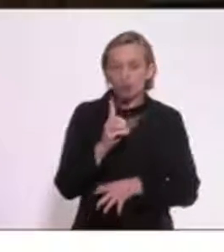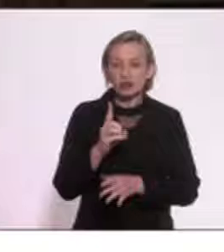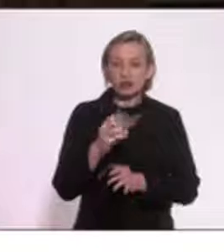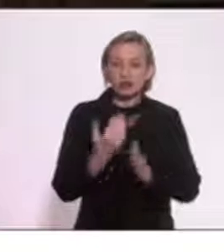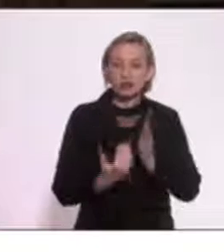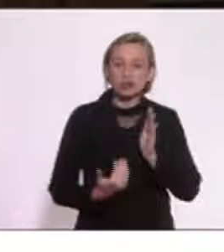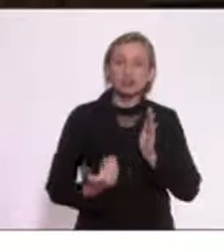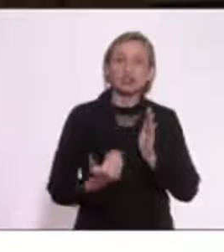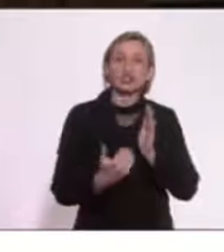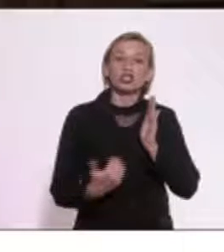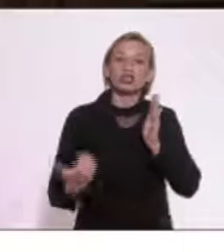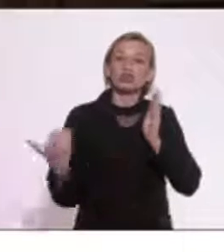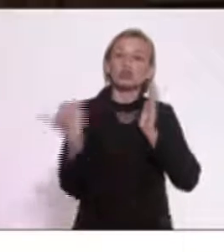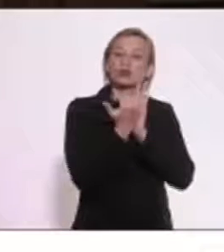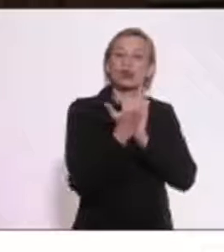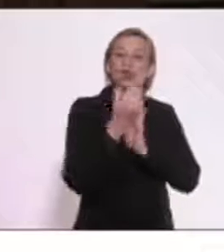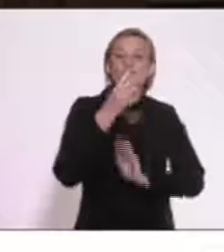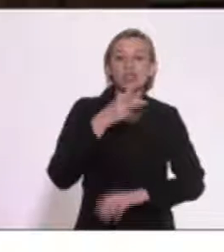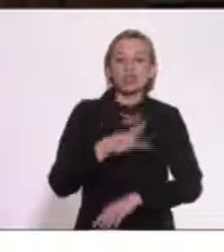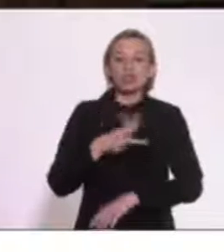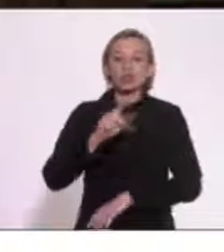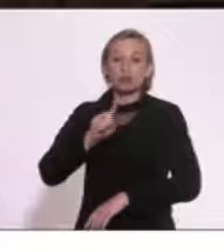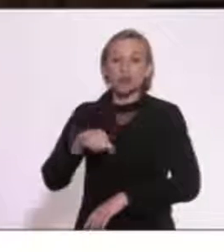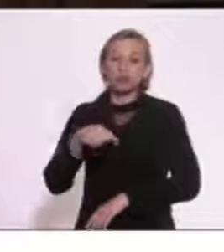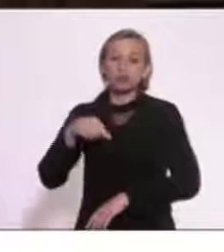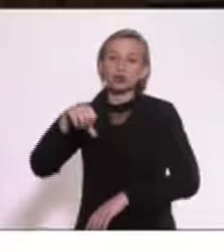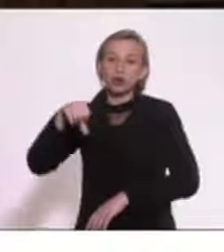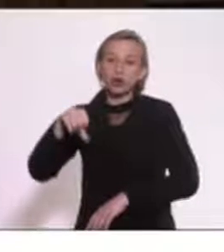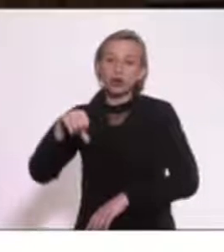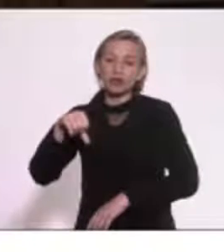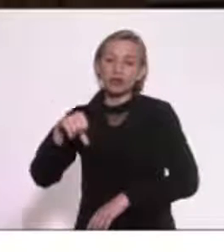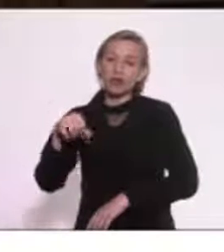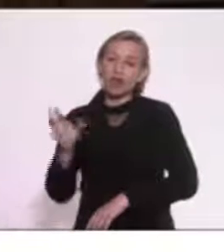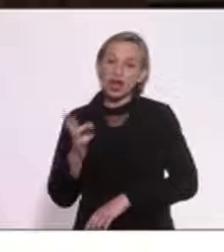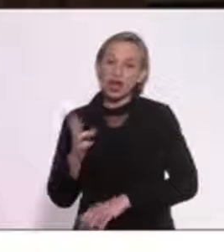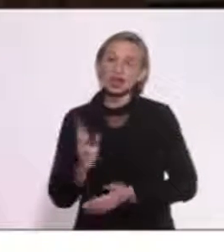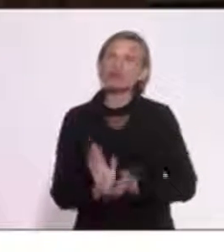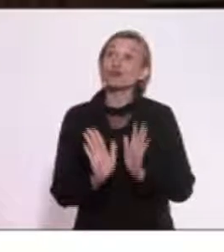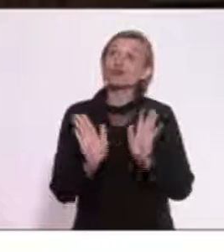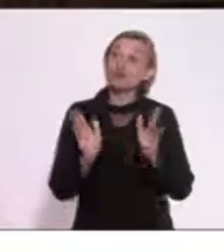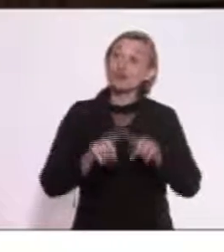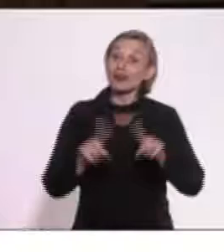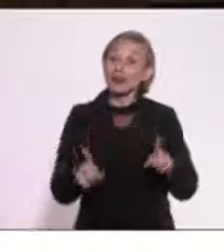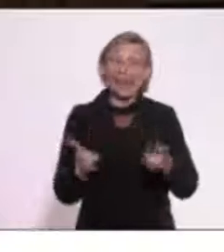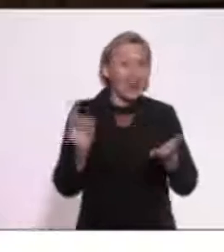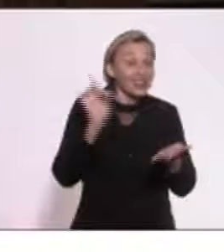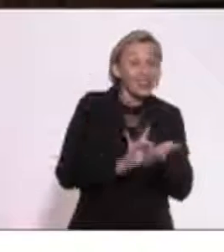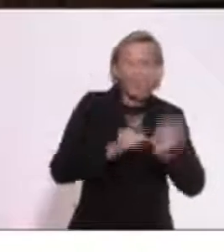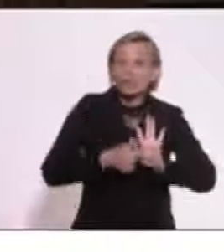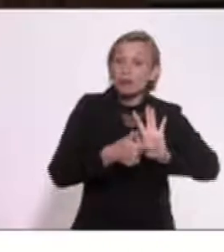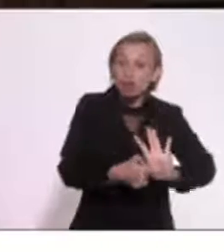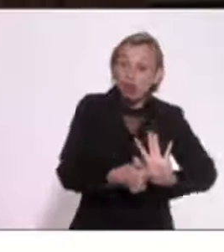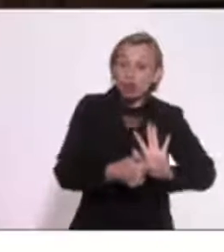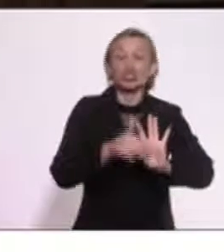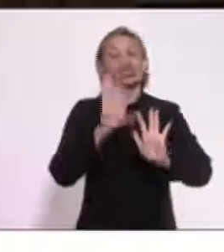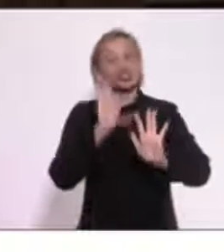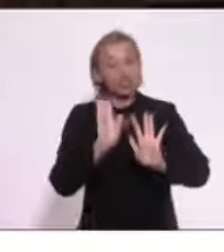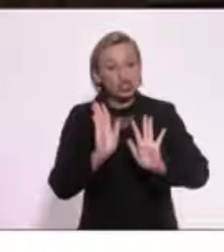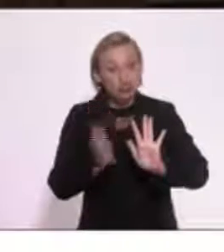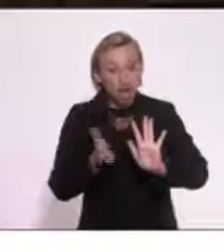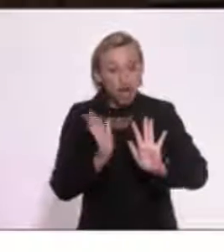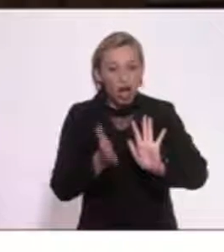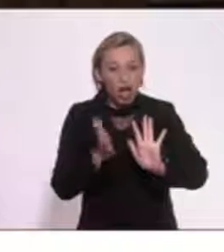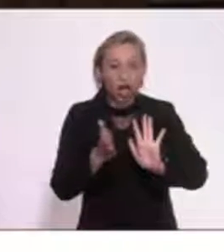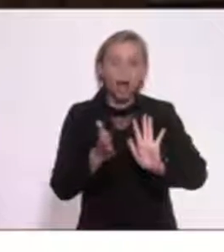R$ 3,79, quando a realidade atual nos mostra que o dólar já vai